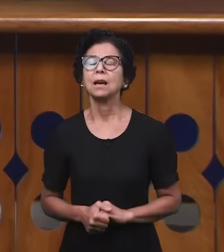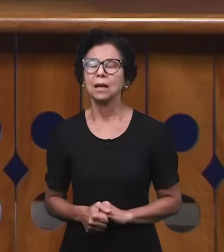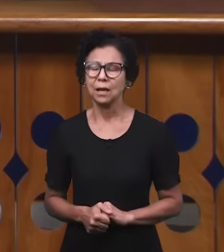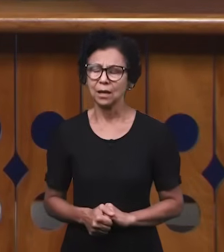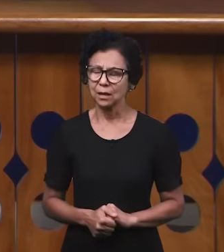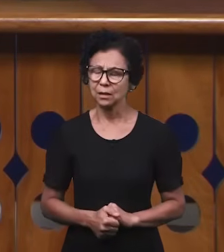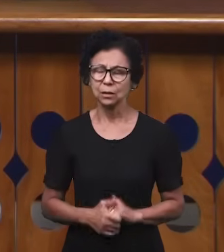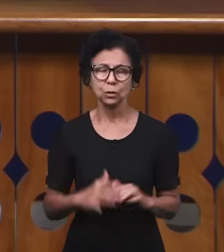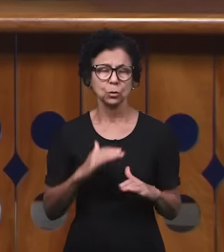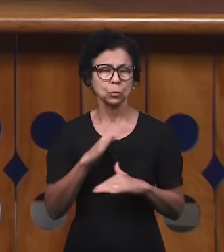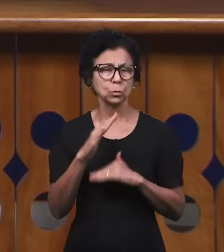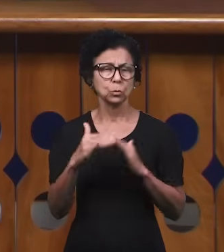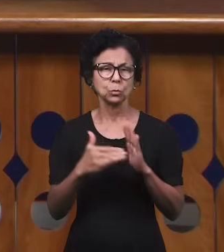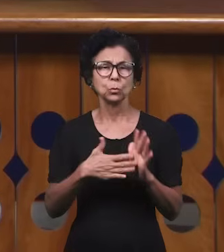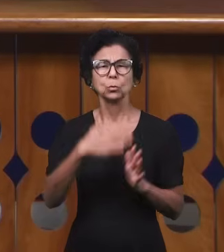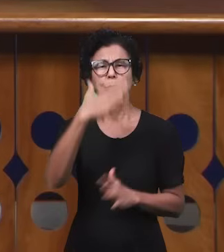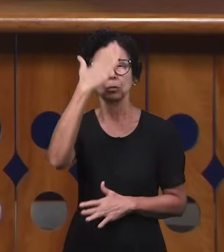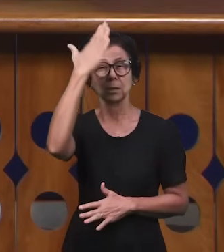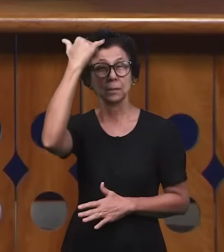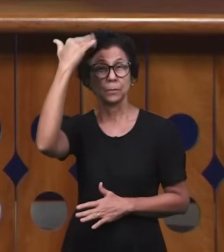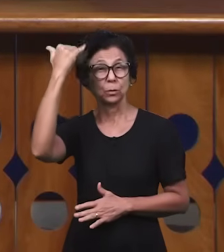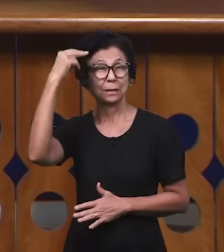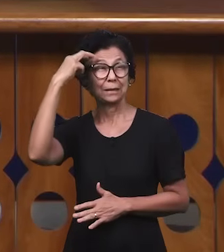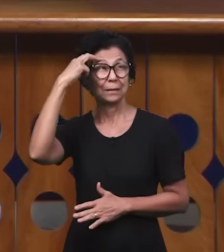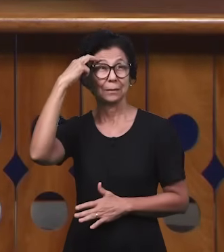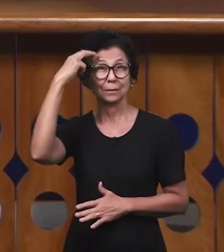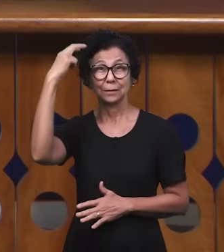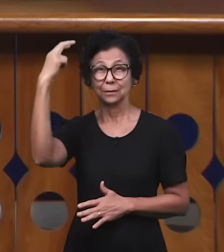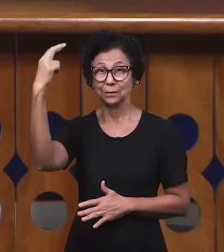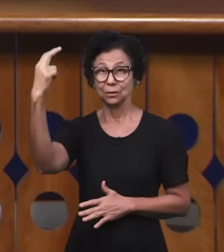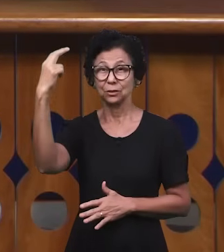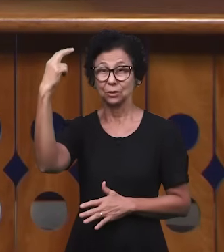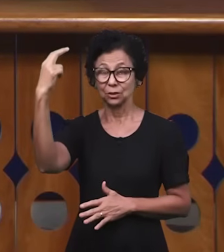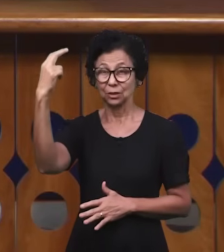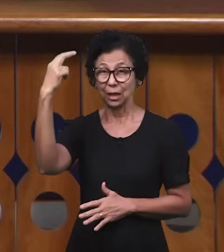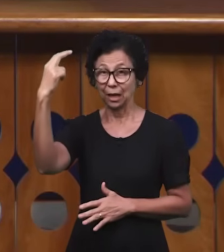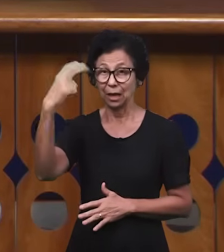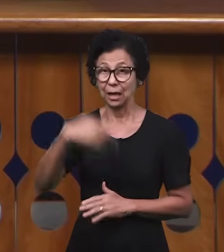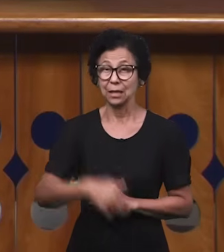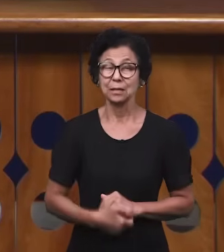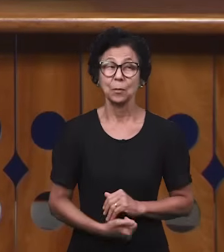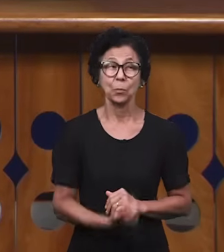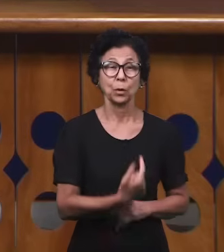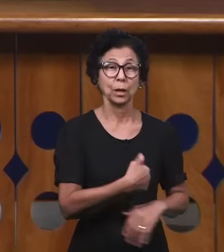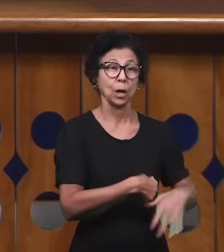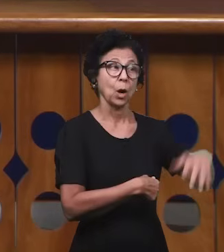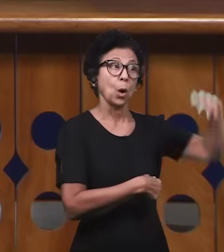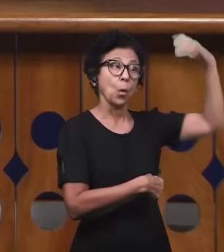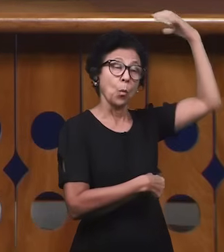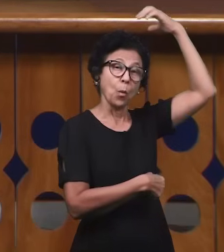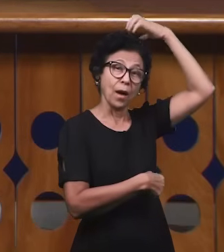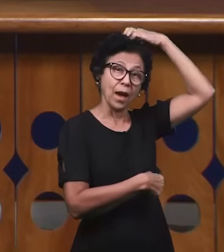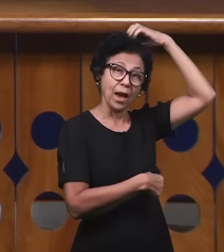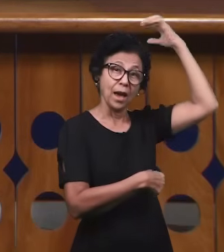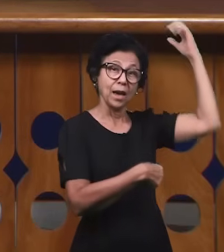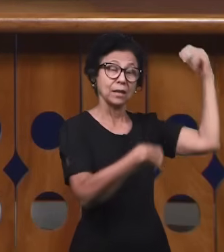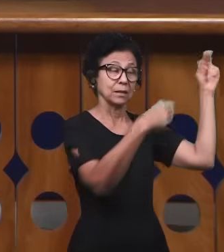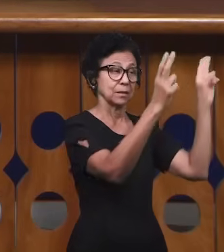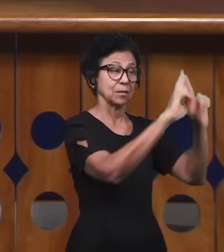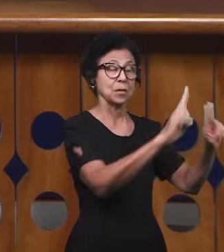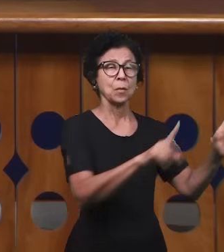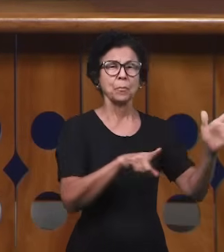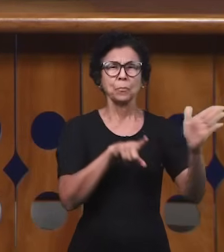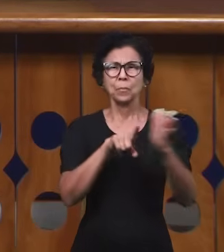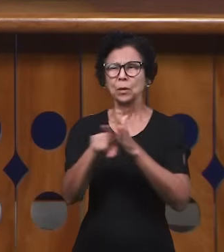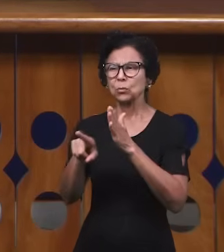de sabedoria e inteligência, sobre que o rei lhes fez perguntas, os achou 10